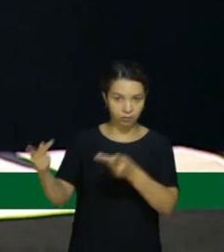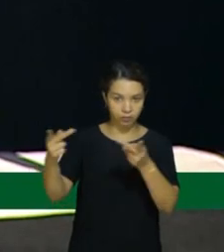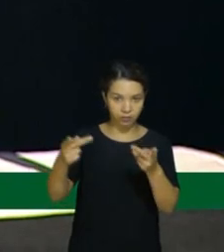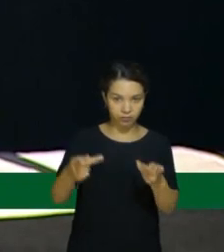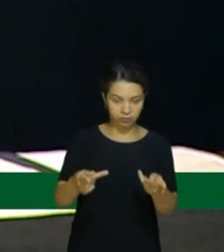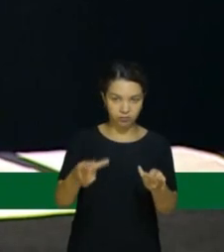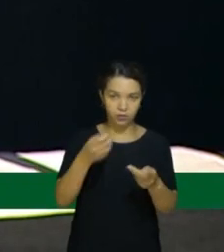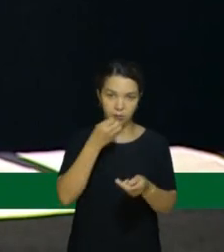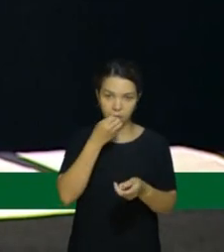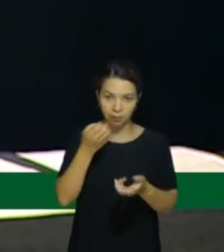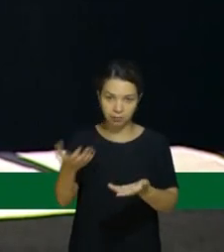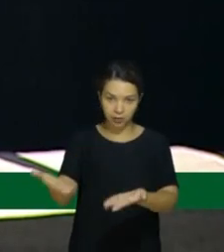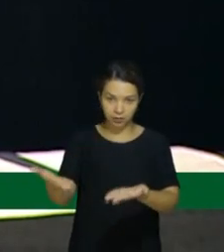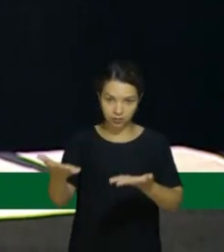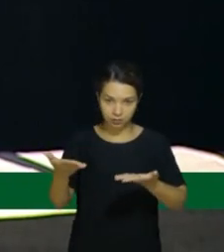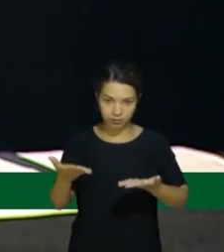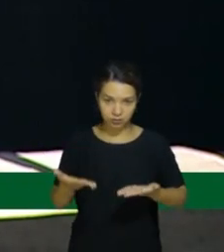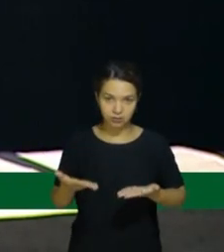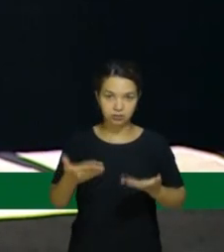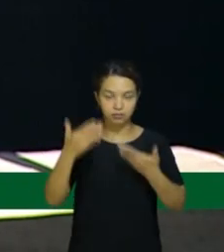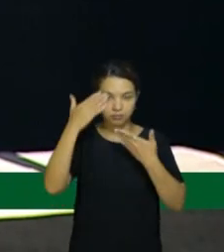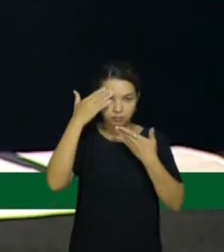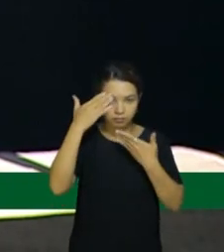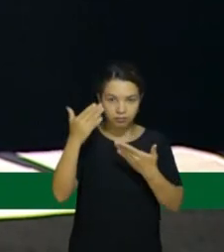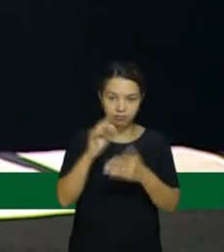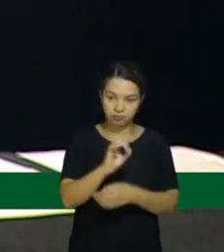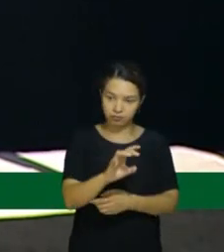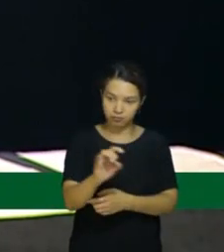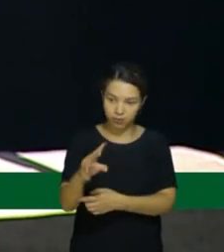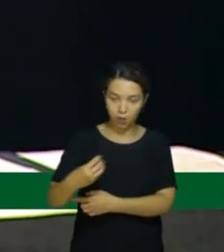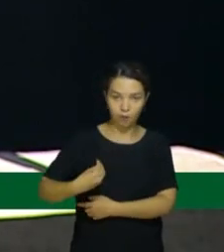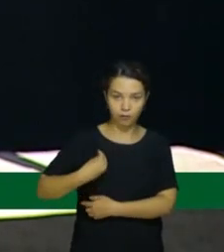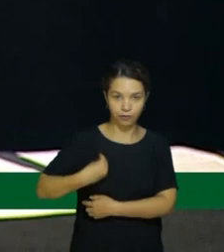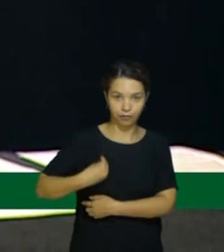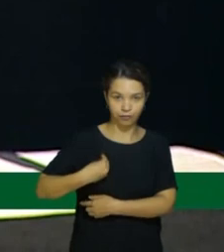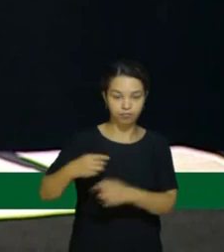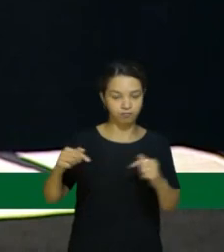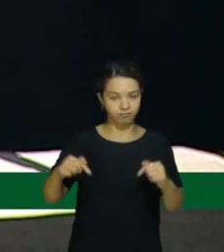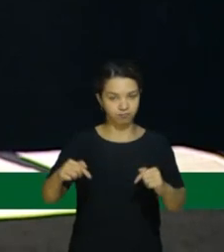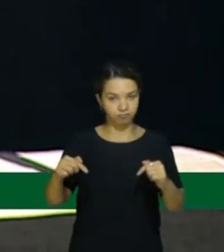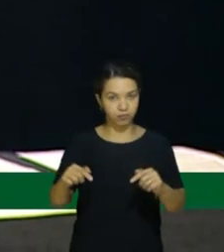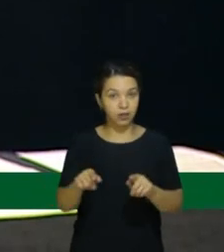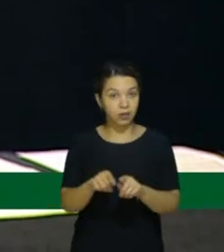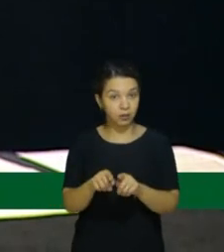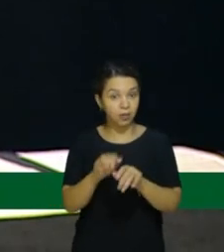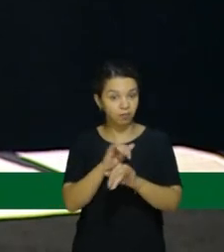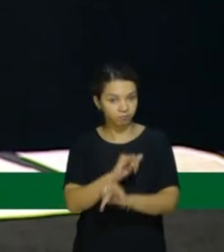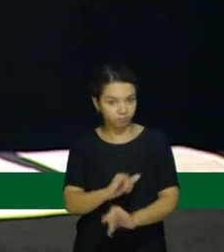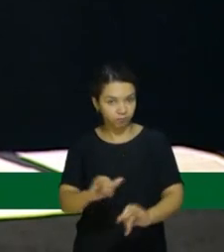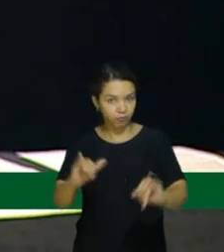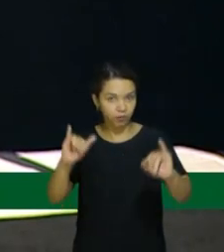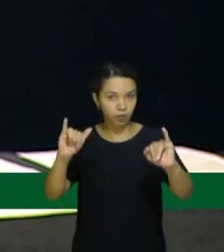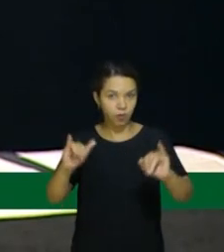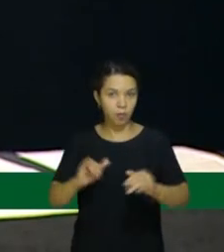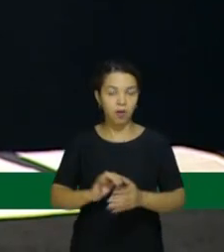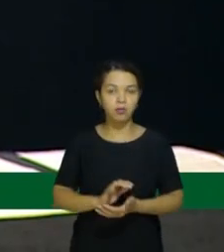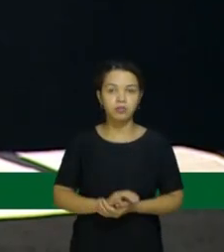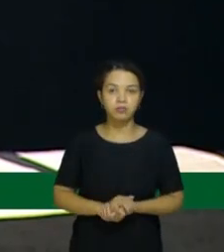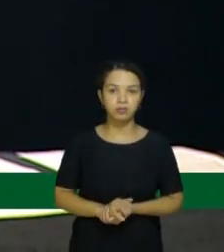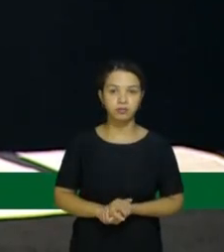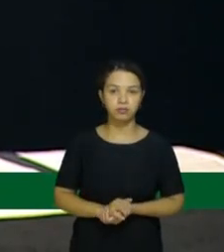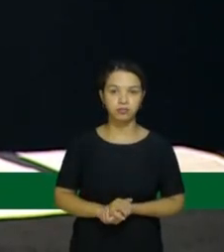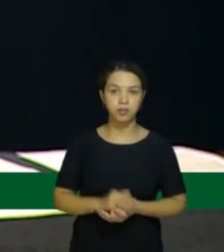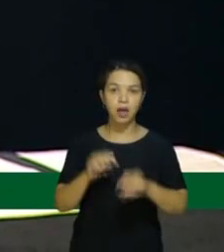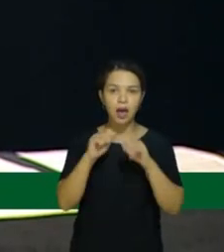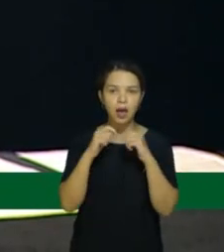boas-vindas agradecê-los pela presença mas ao mesmo tempo passar alguns informes de como funciona as sessões